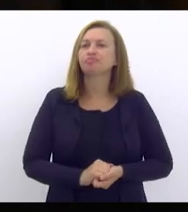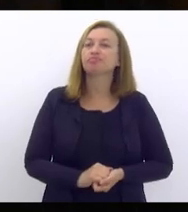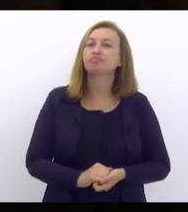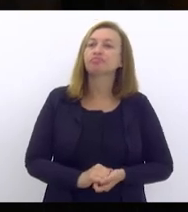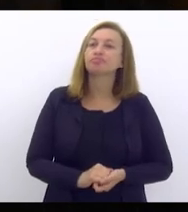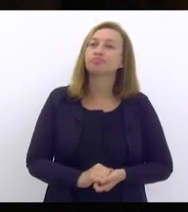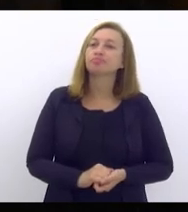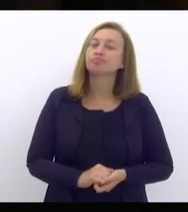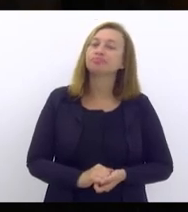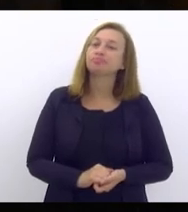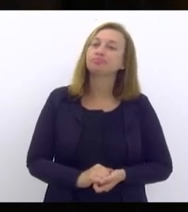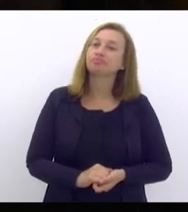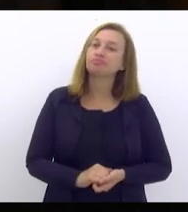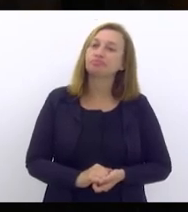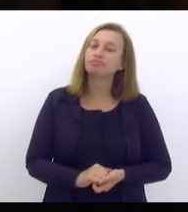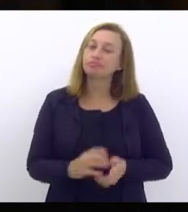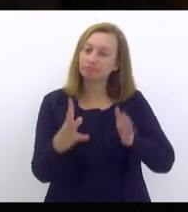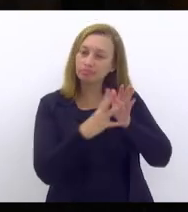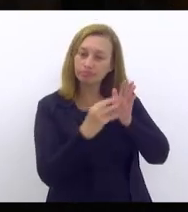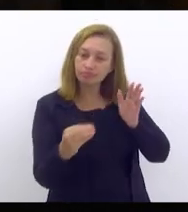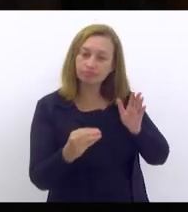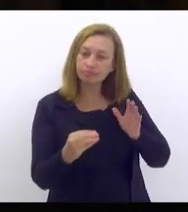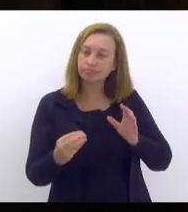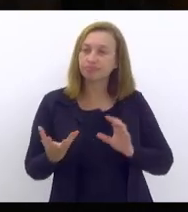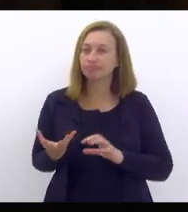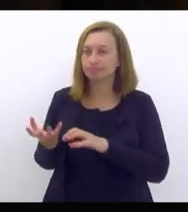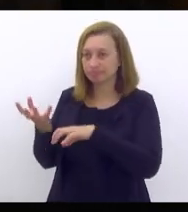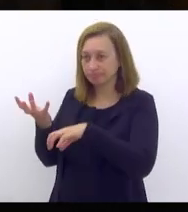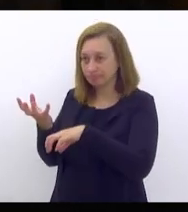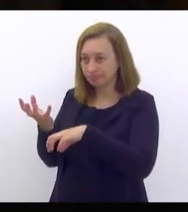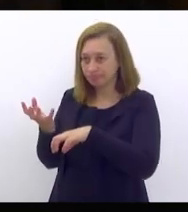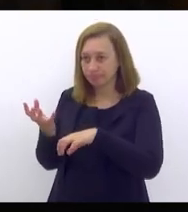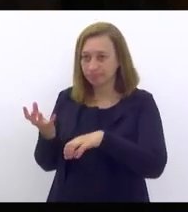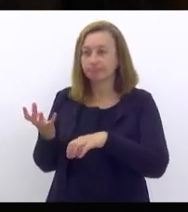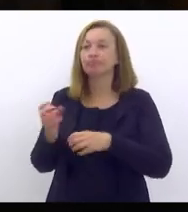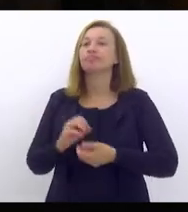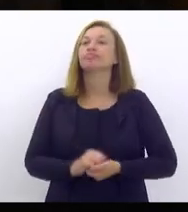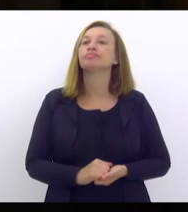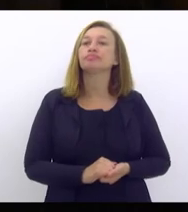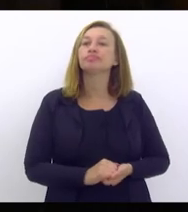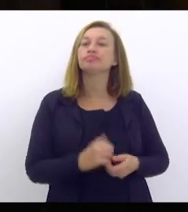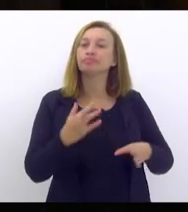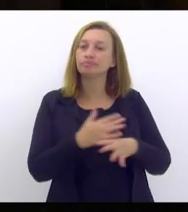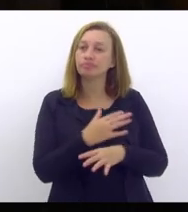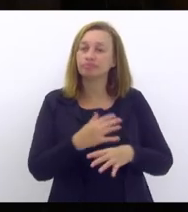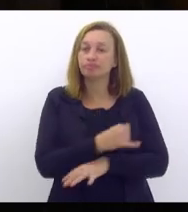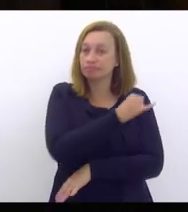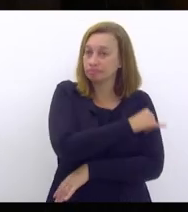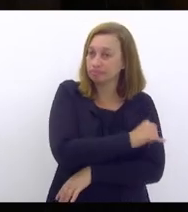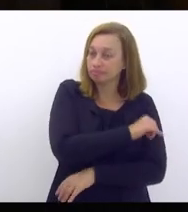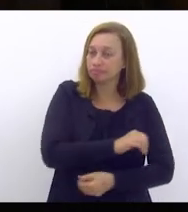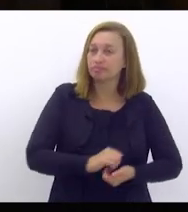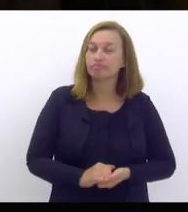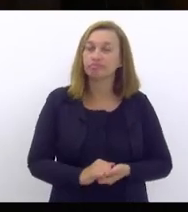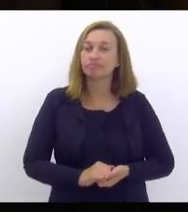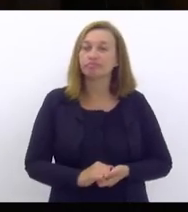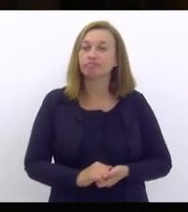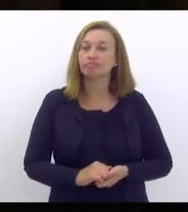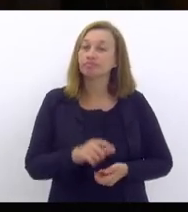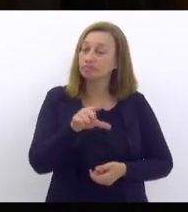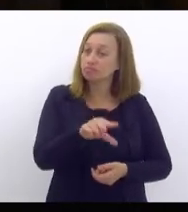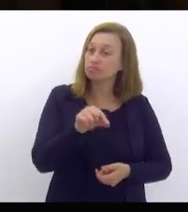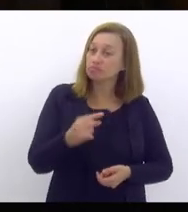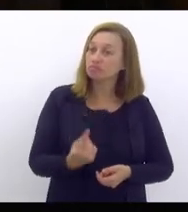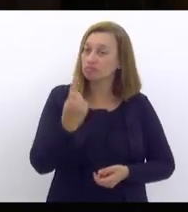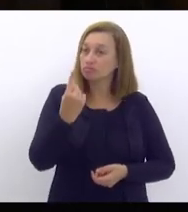que estão sendo espelhadas tanto no Congresso Nacional como na cidade do Rio de Janeiro. Uma delas, por